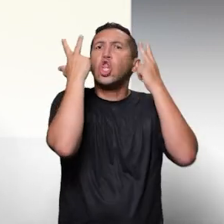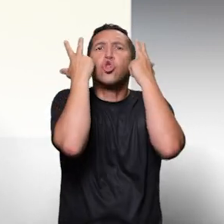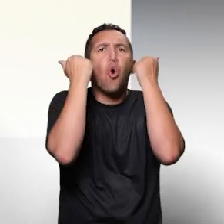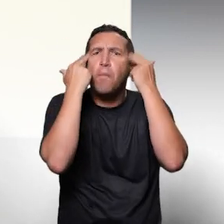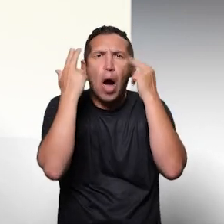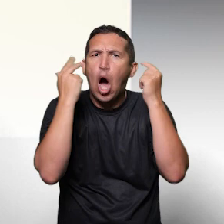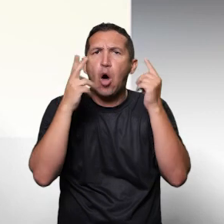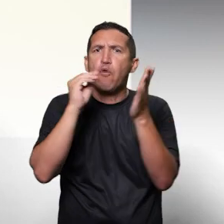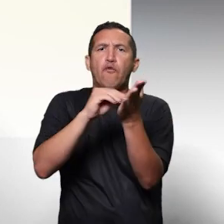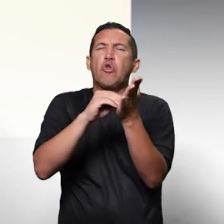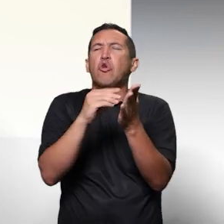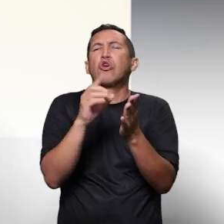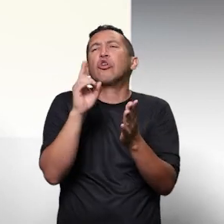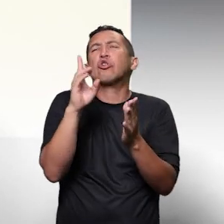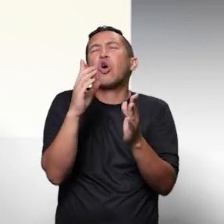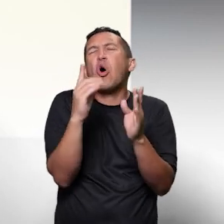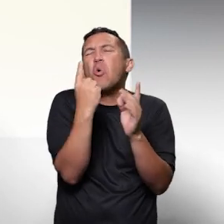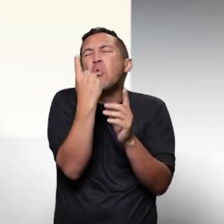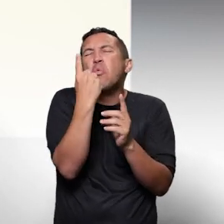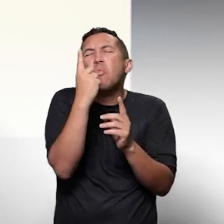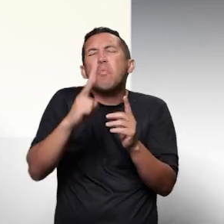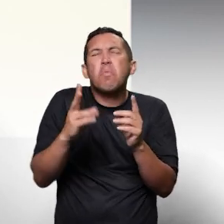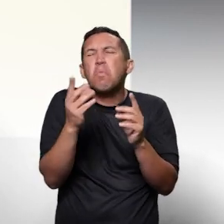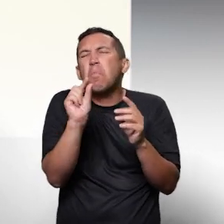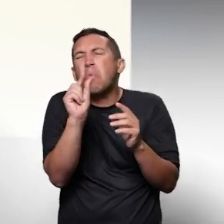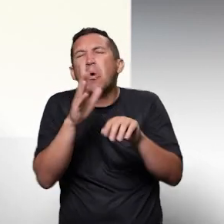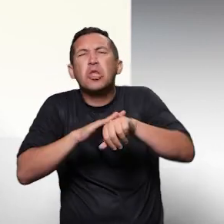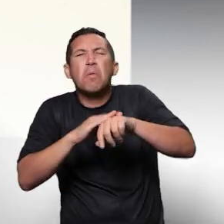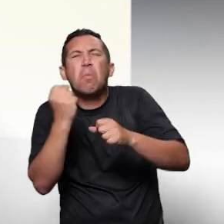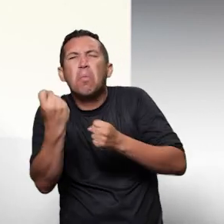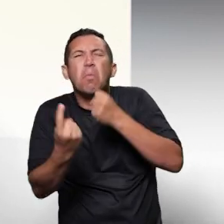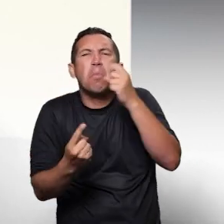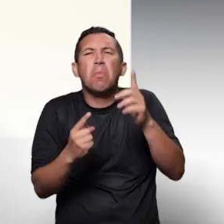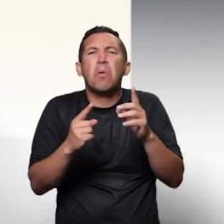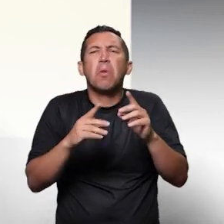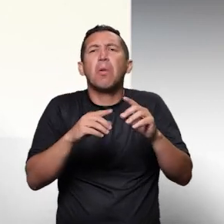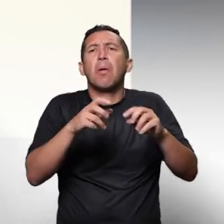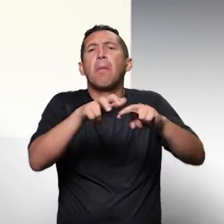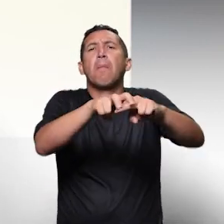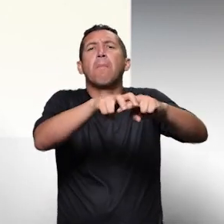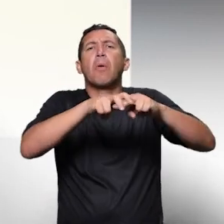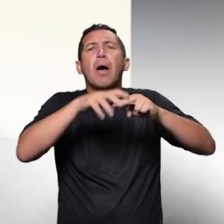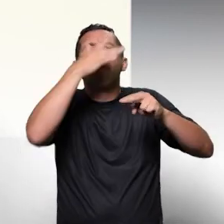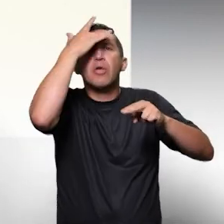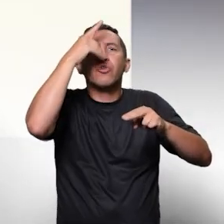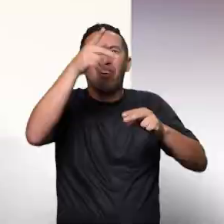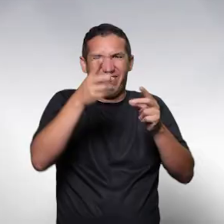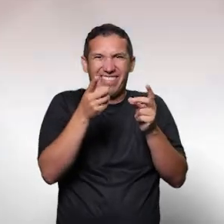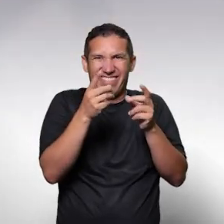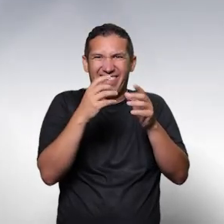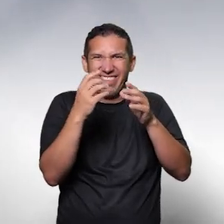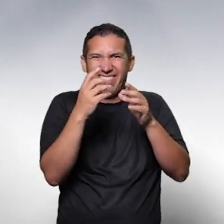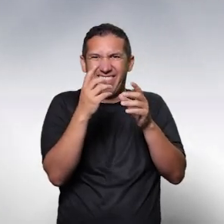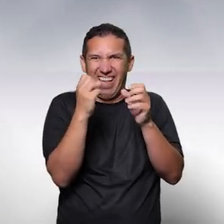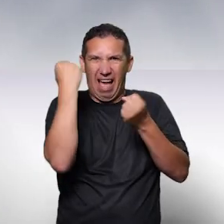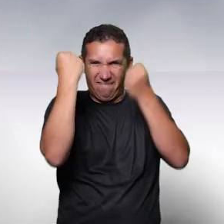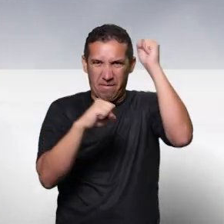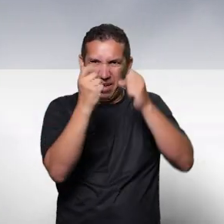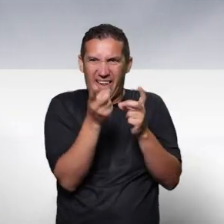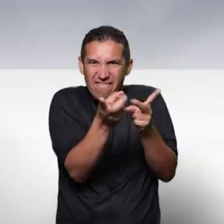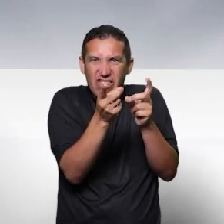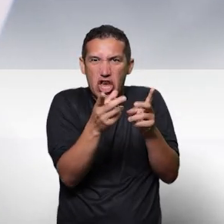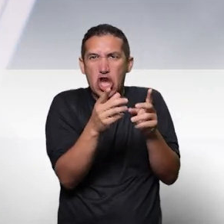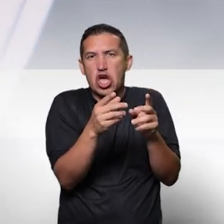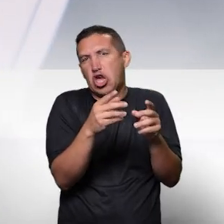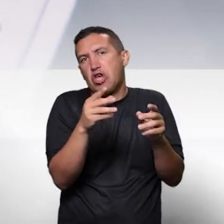e que somente ocorreu descontinuidade no fornecimento dos medicamentos Por parte dos fornecedores a sétima ainda